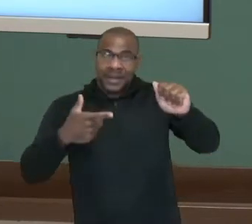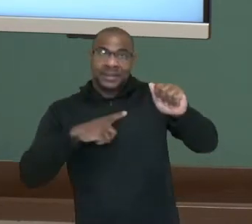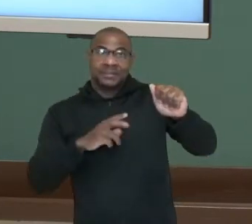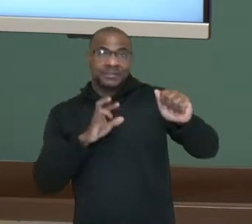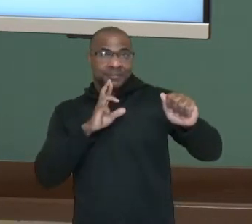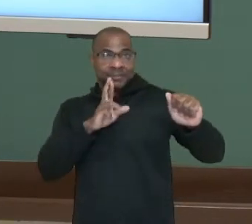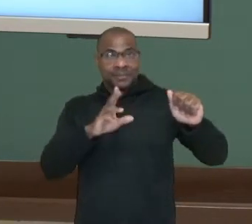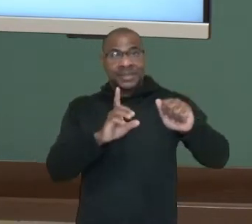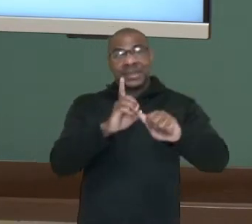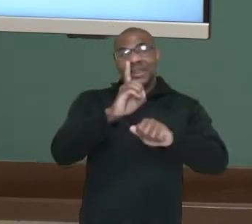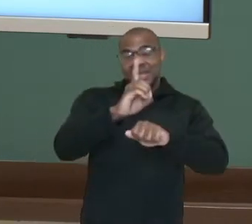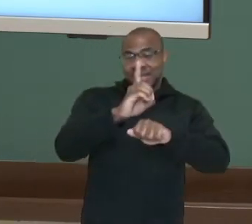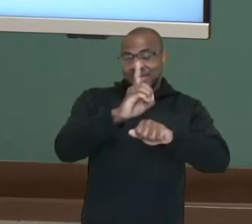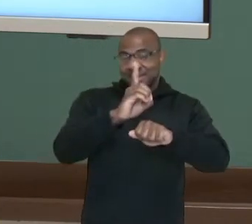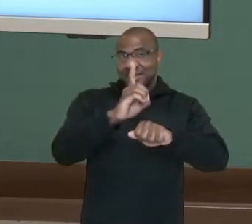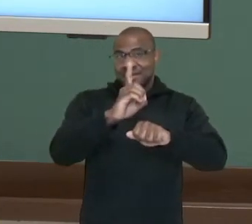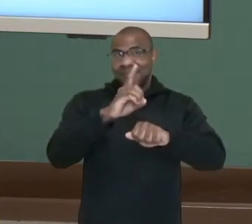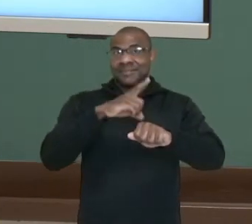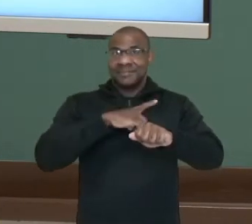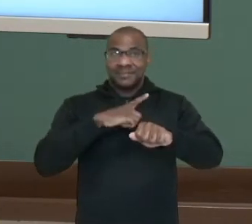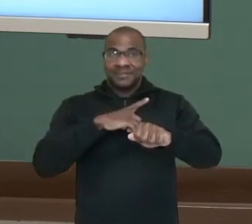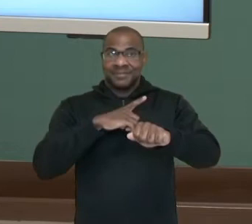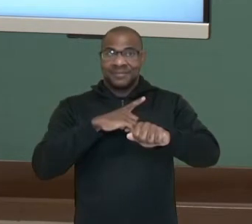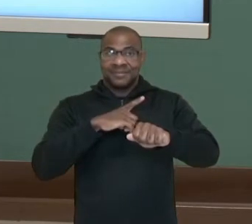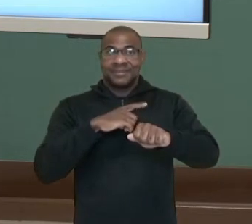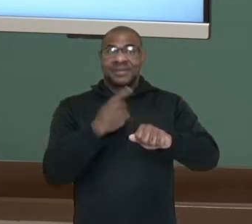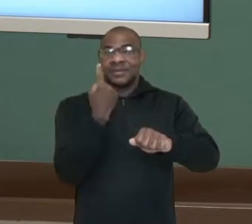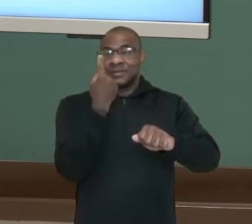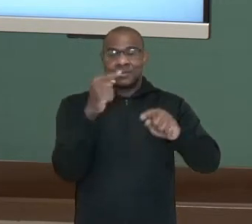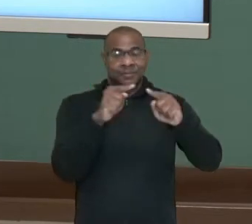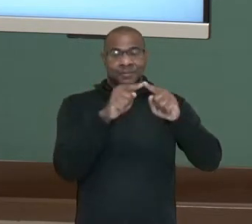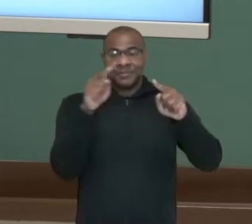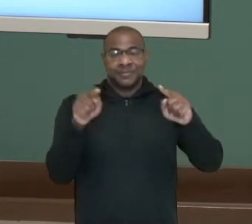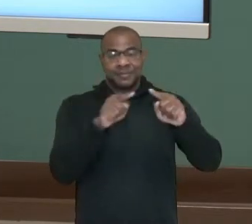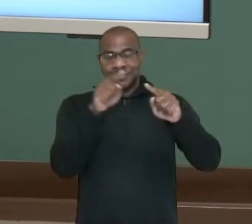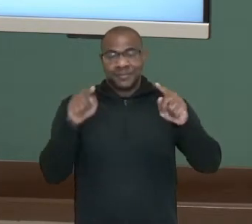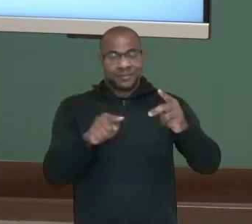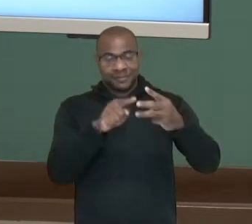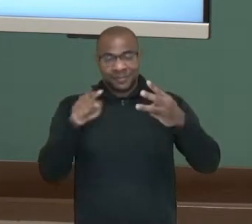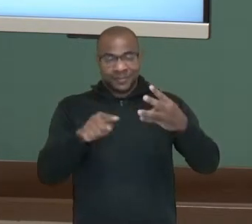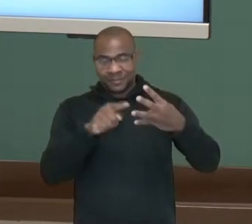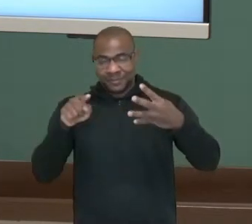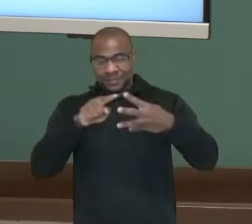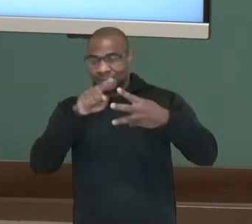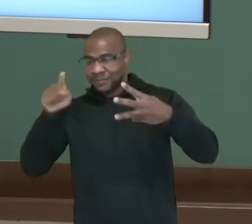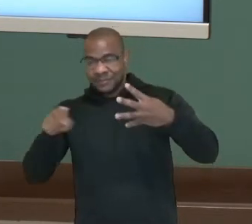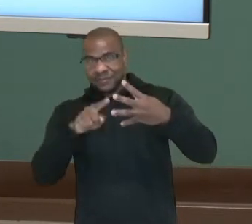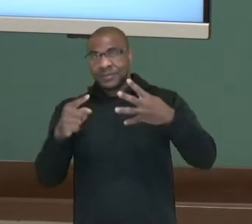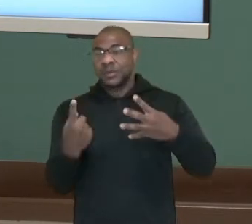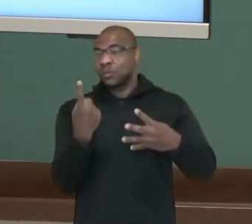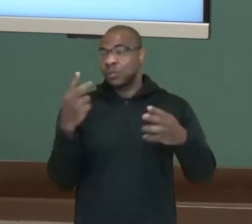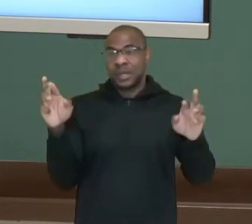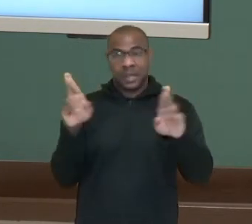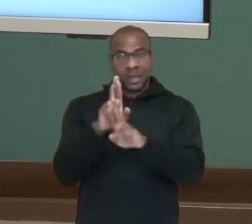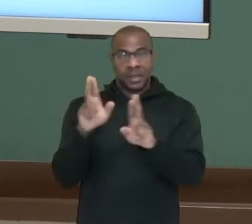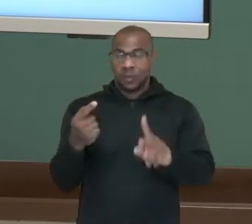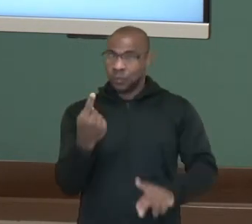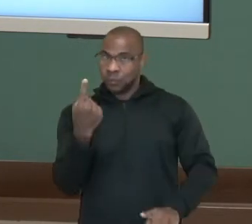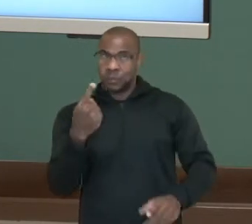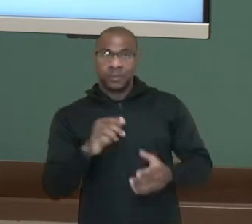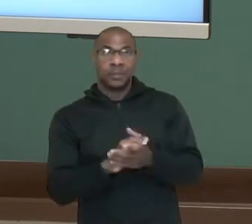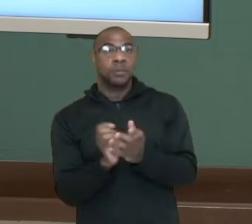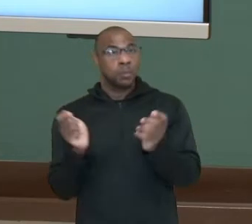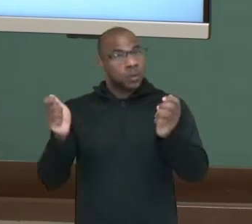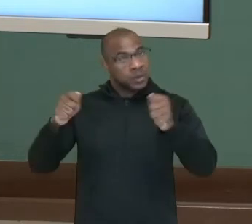viu nos dois slides anteriores que só tinha uma flechinha azul para cada um, certo? Só tem uma relação.